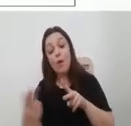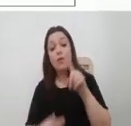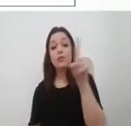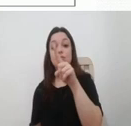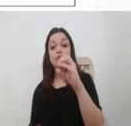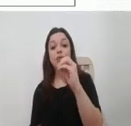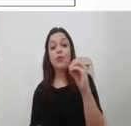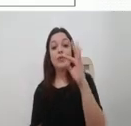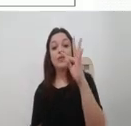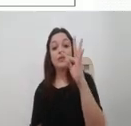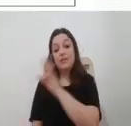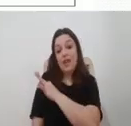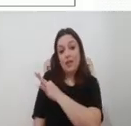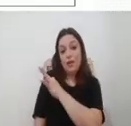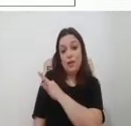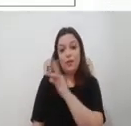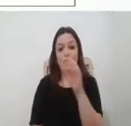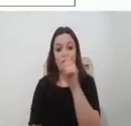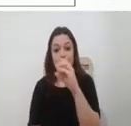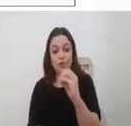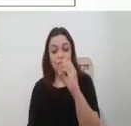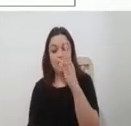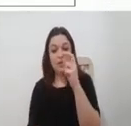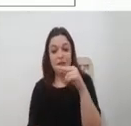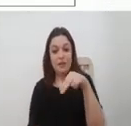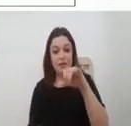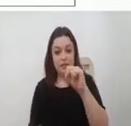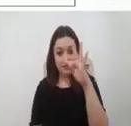veterinário ou zootecnista, também deve ser feito